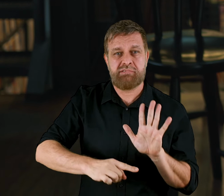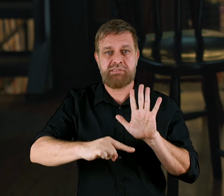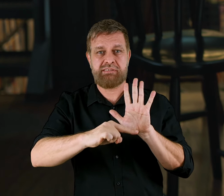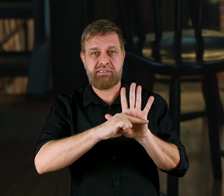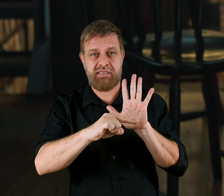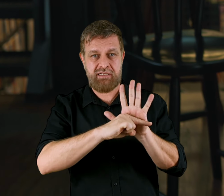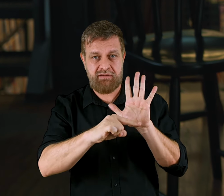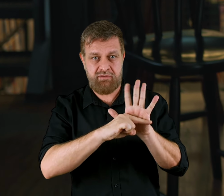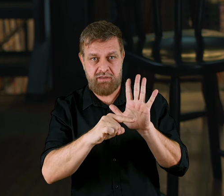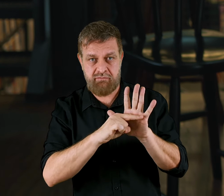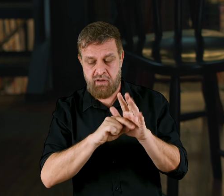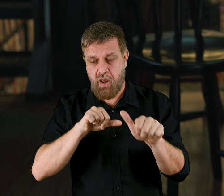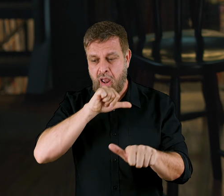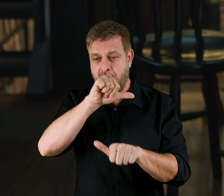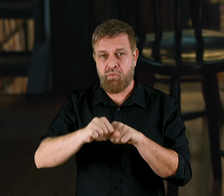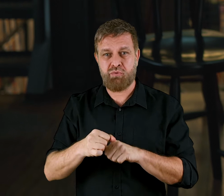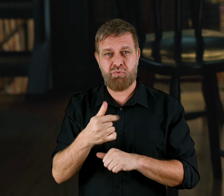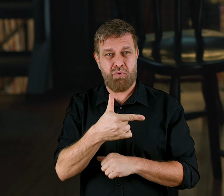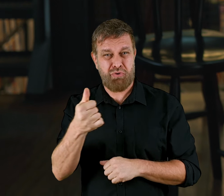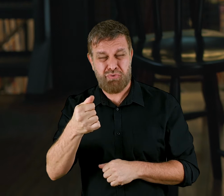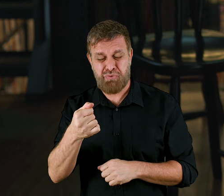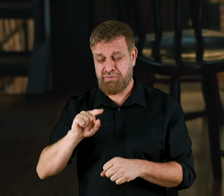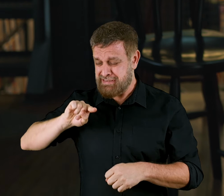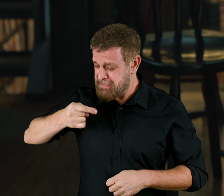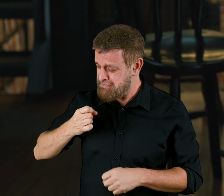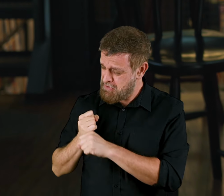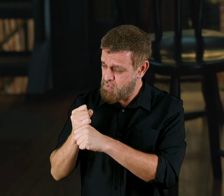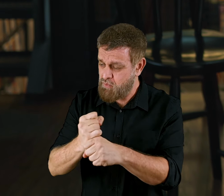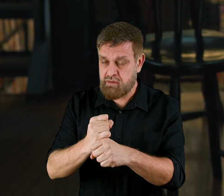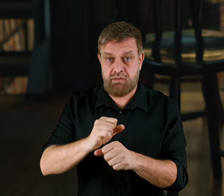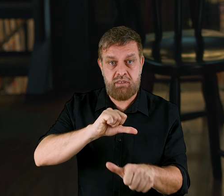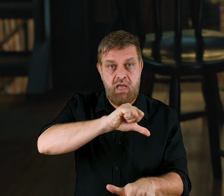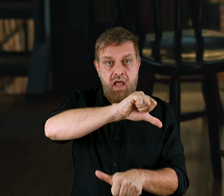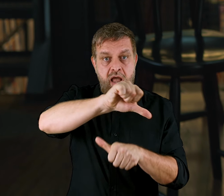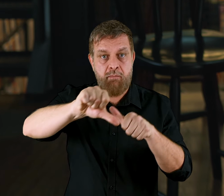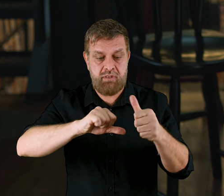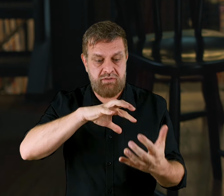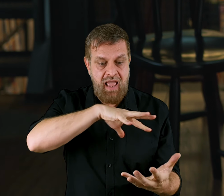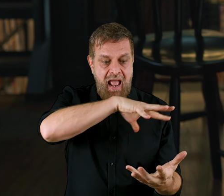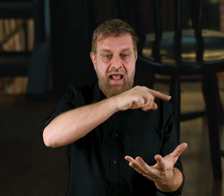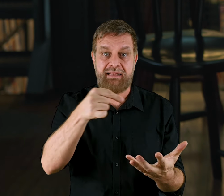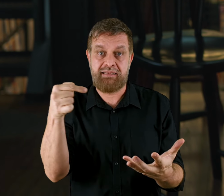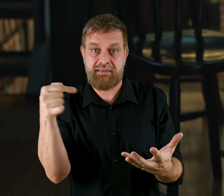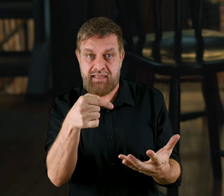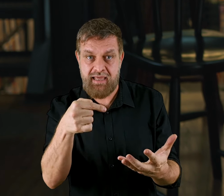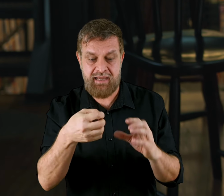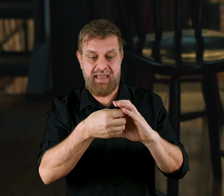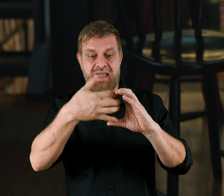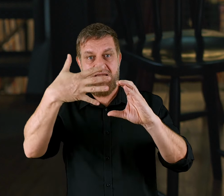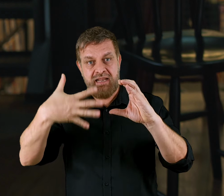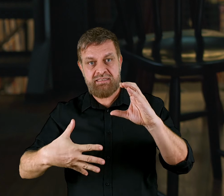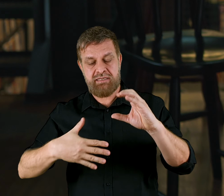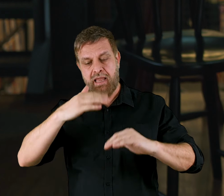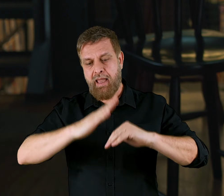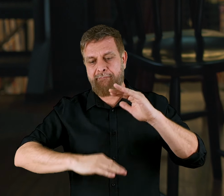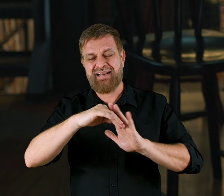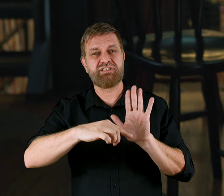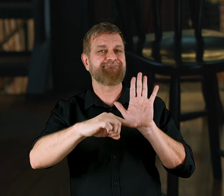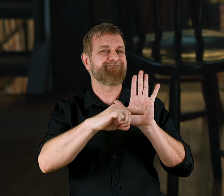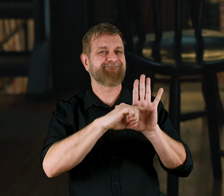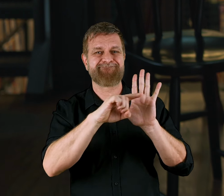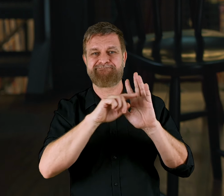do Holoceno, que tem 12 mil anos, e estamos ingressando agora no Antropoceno, que é essa época da Terra que é caracterizada pela ação negativa do